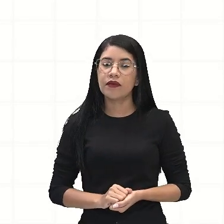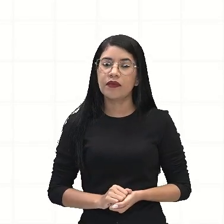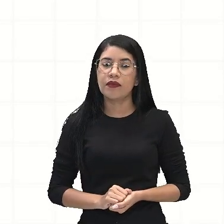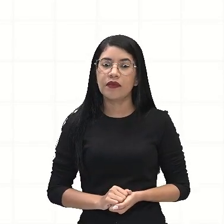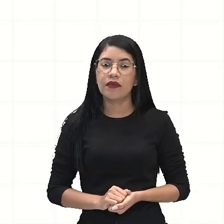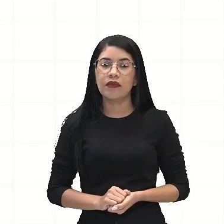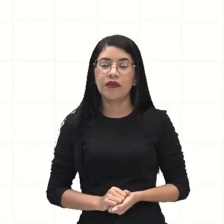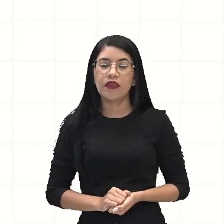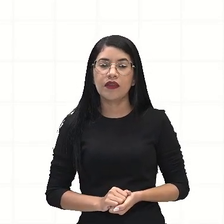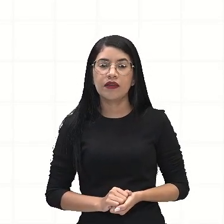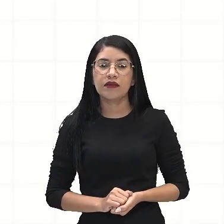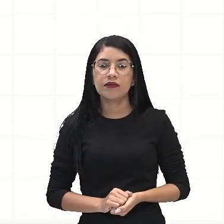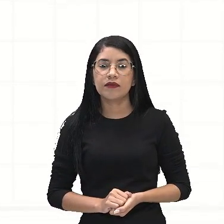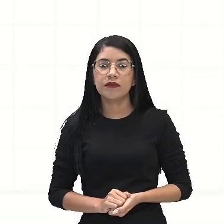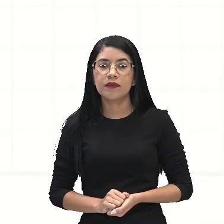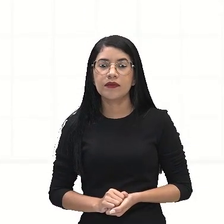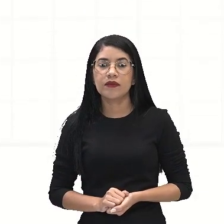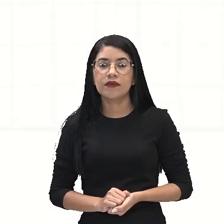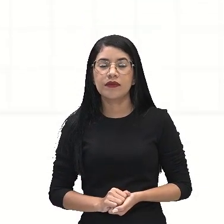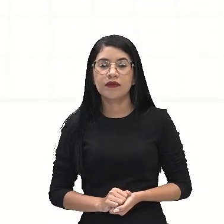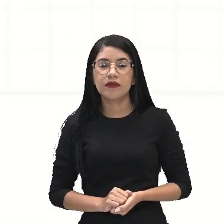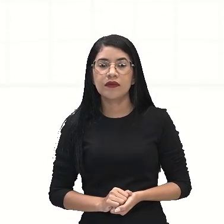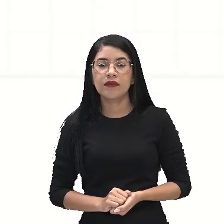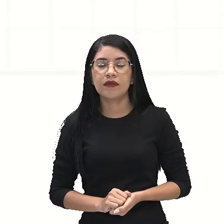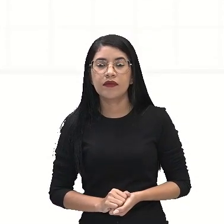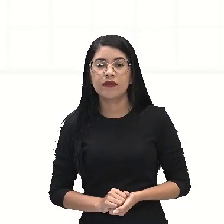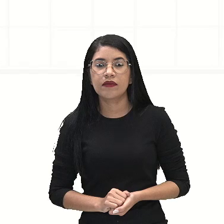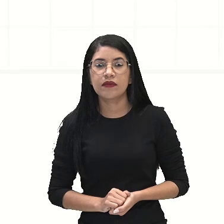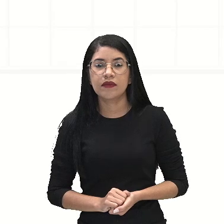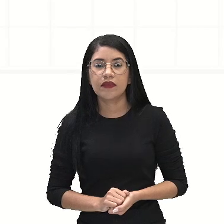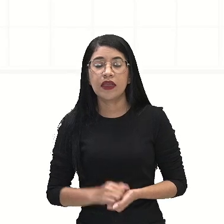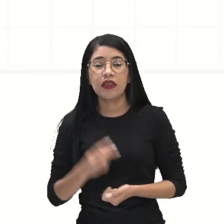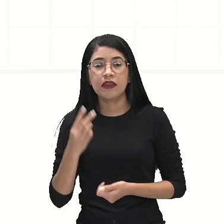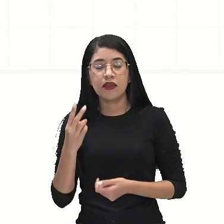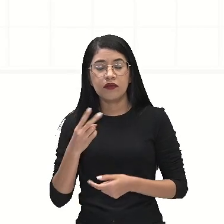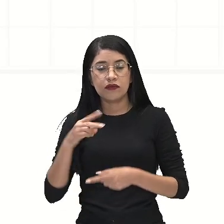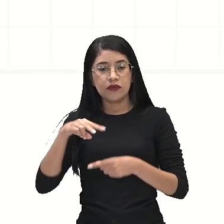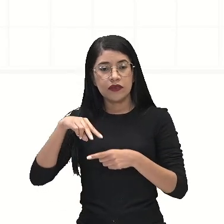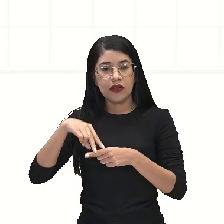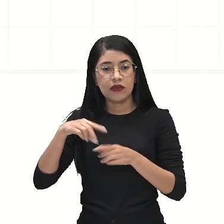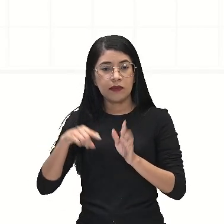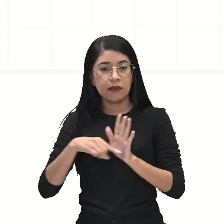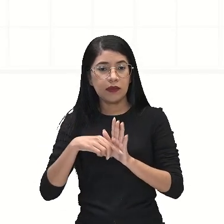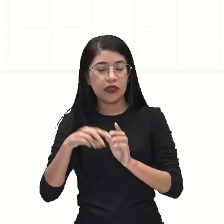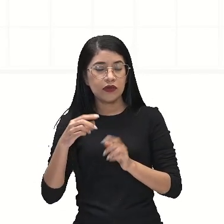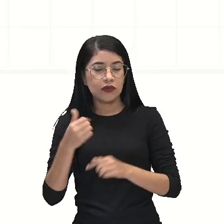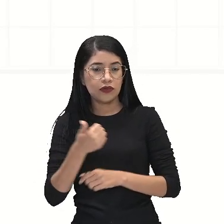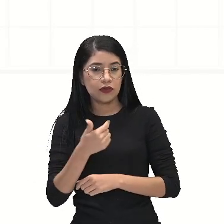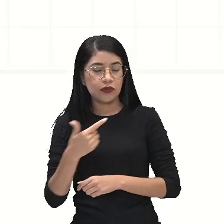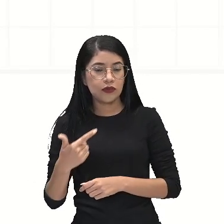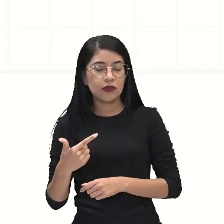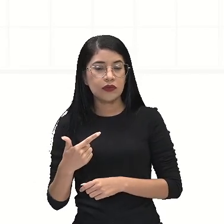vale menos 12. Se o delta vale menos 12, então para determinar o x do vértice